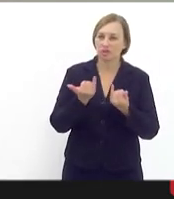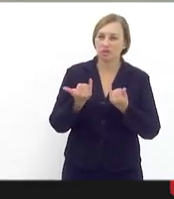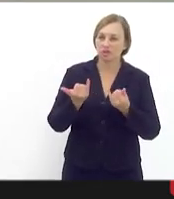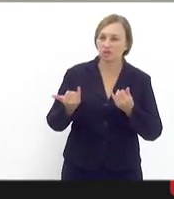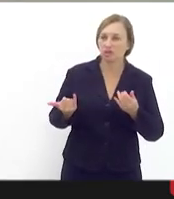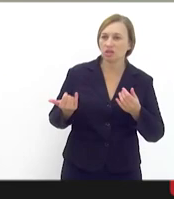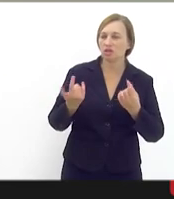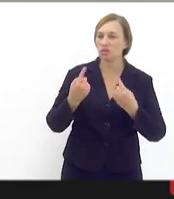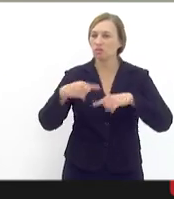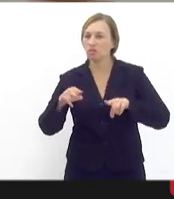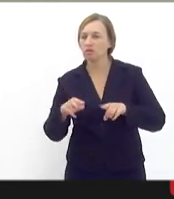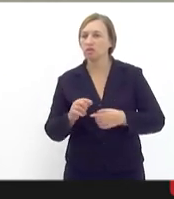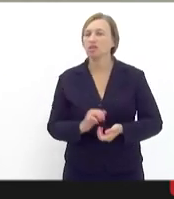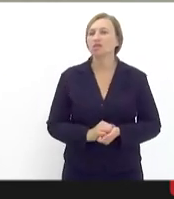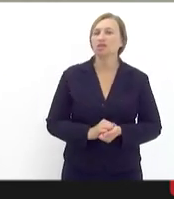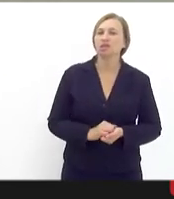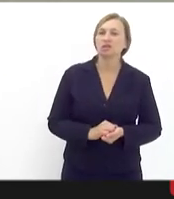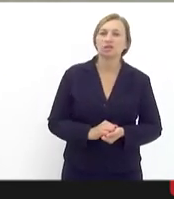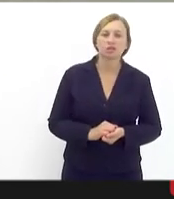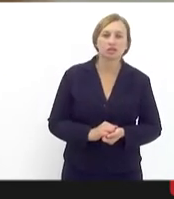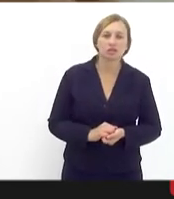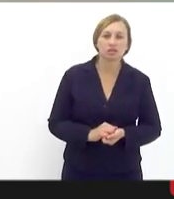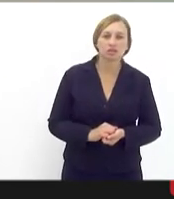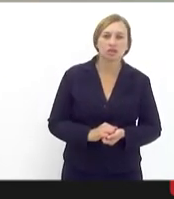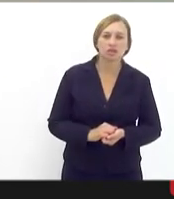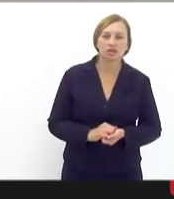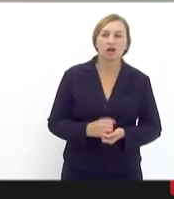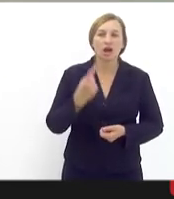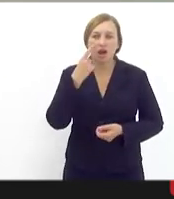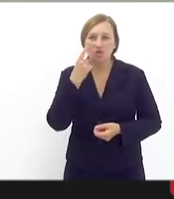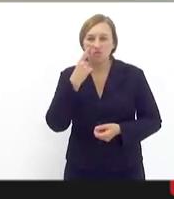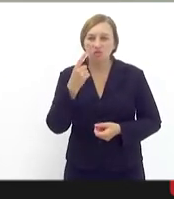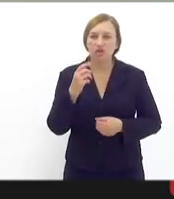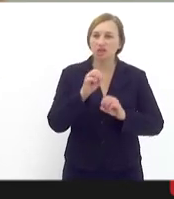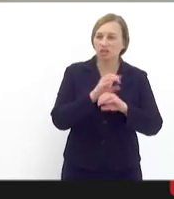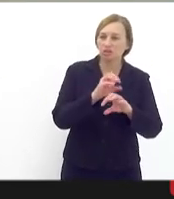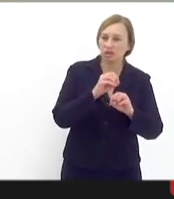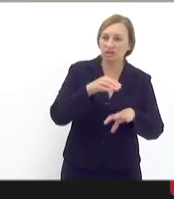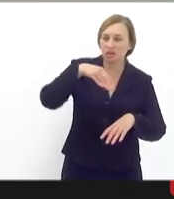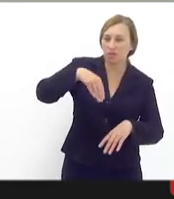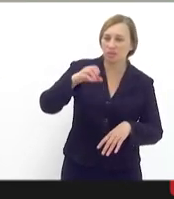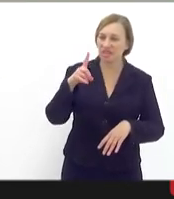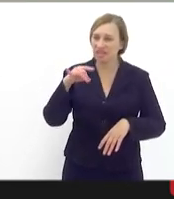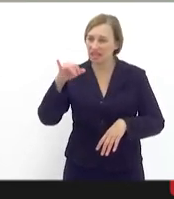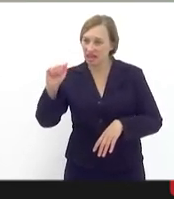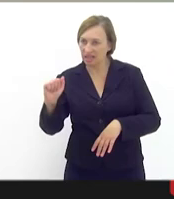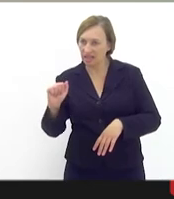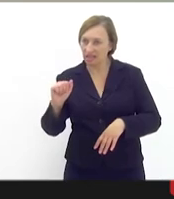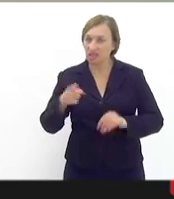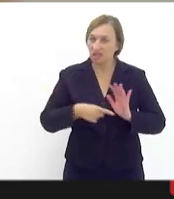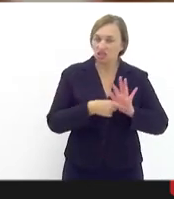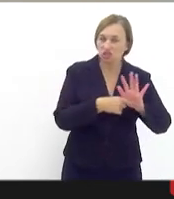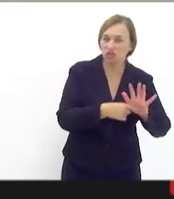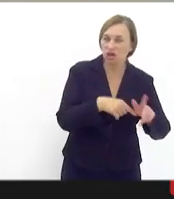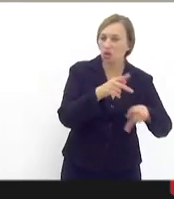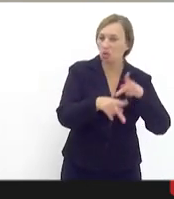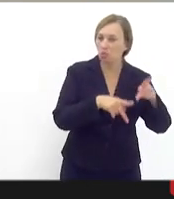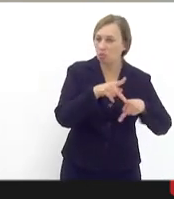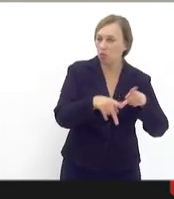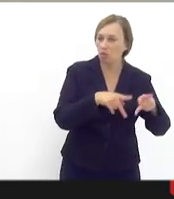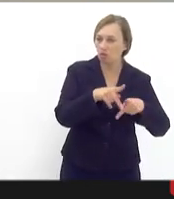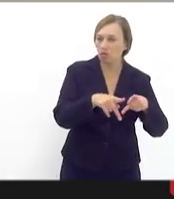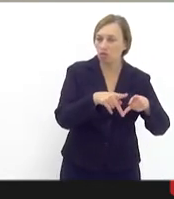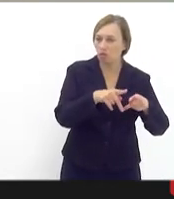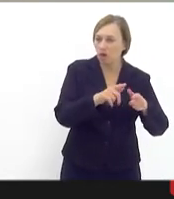gente precisa, ao ver, né, a educação midiática como uma forma de empoderar o cidadão, ampliar esse